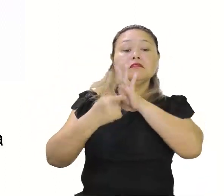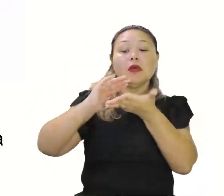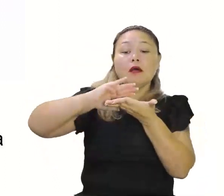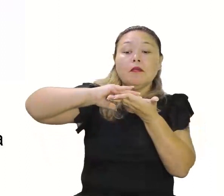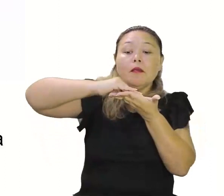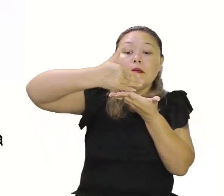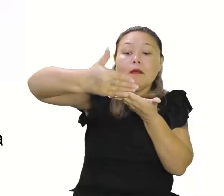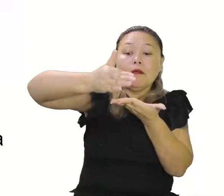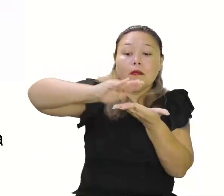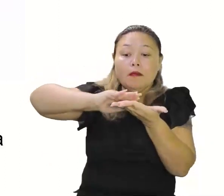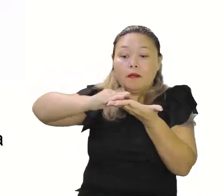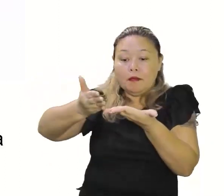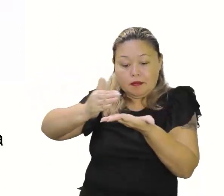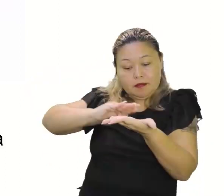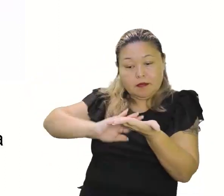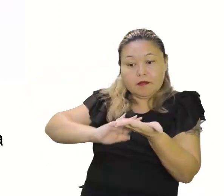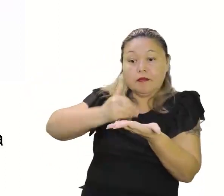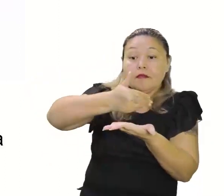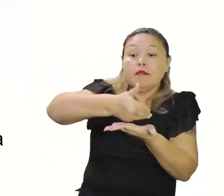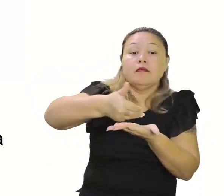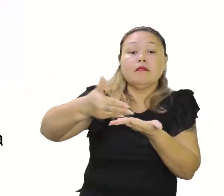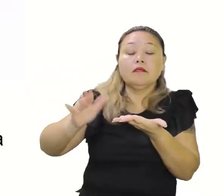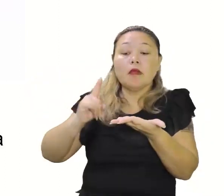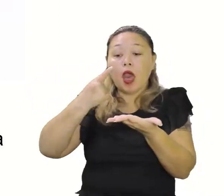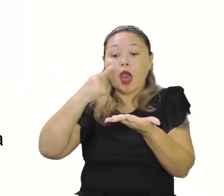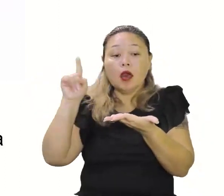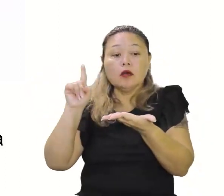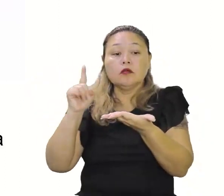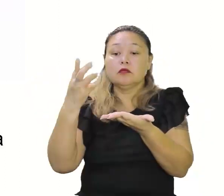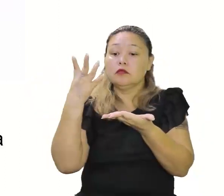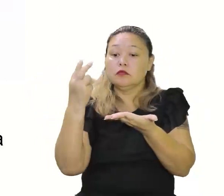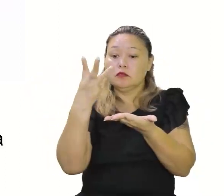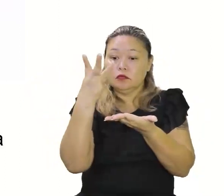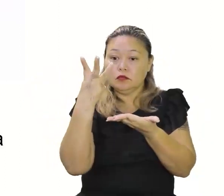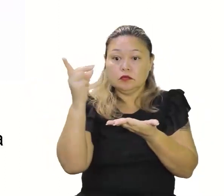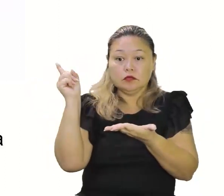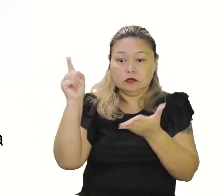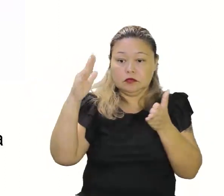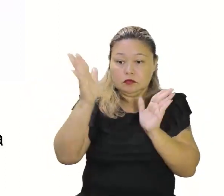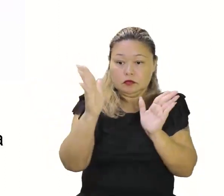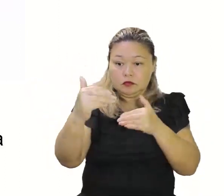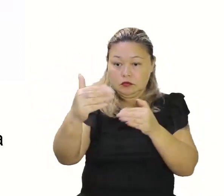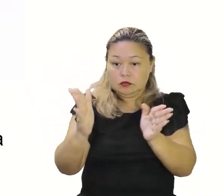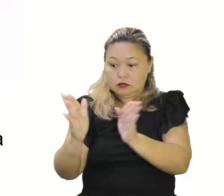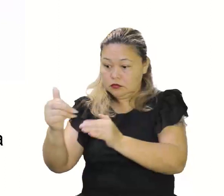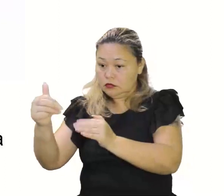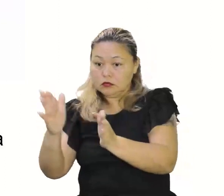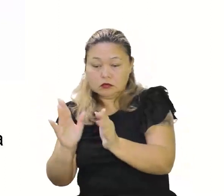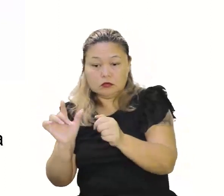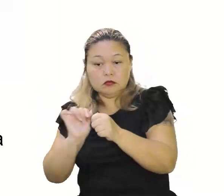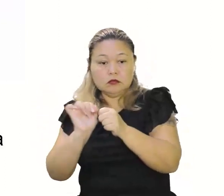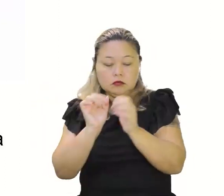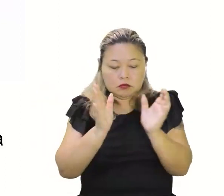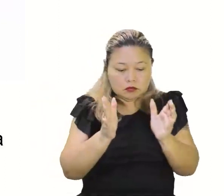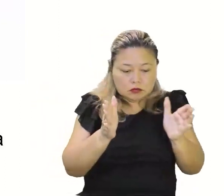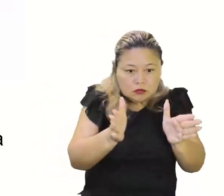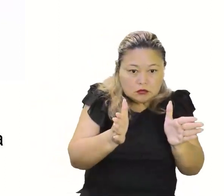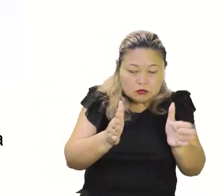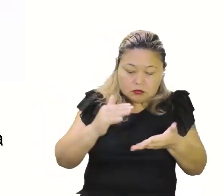planificações dessas caixas. Então temos ali 3 formatos de caixas diferentes, 3 caixas que